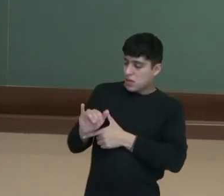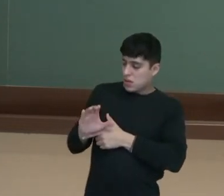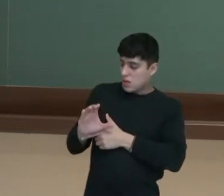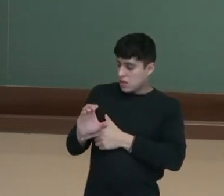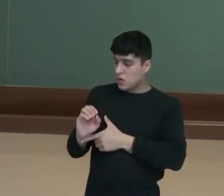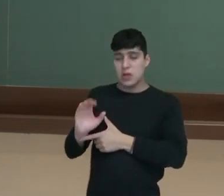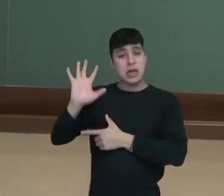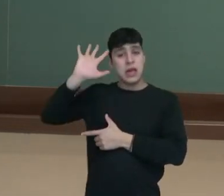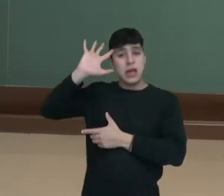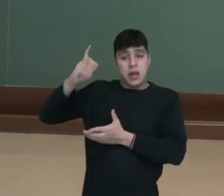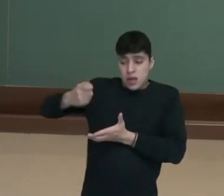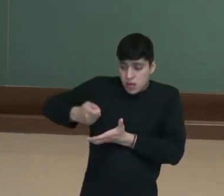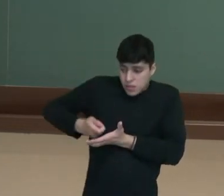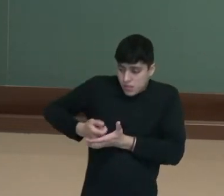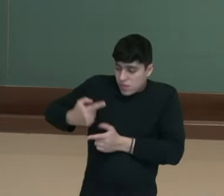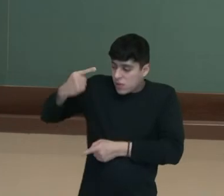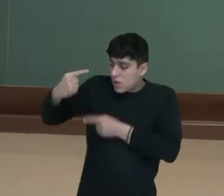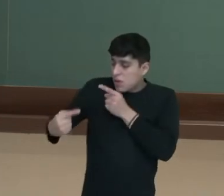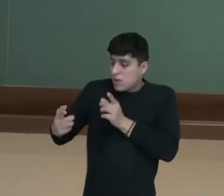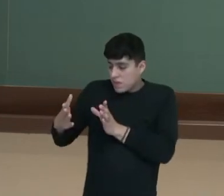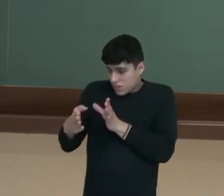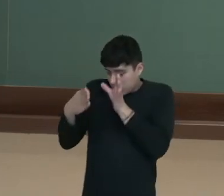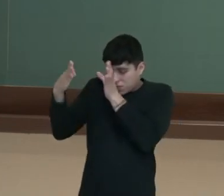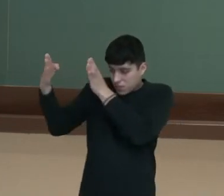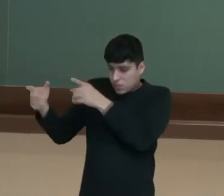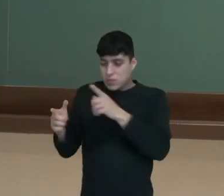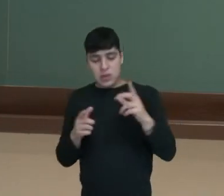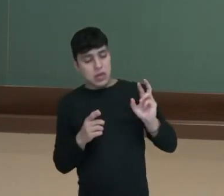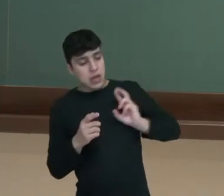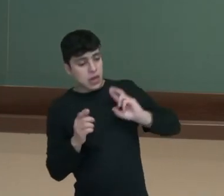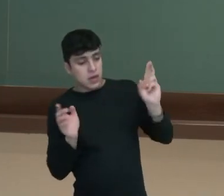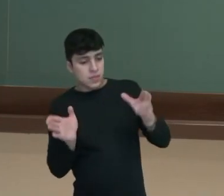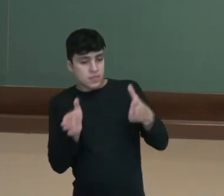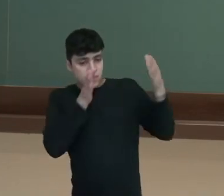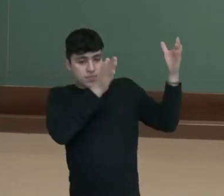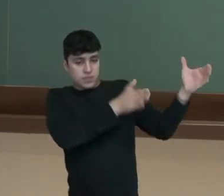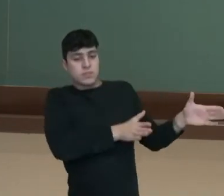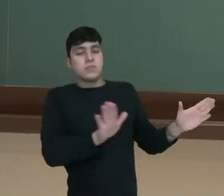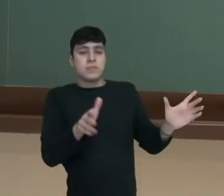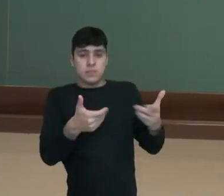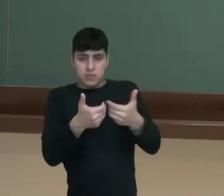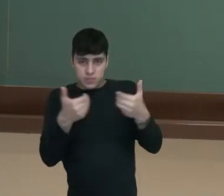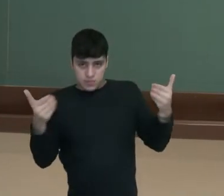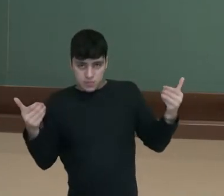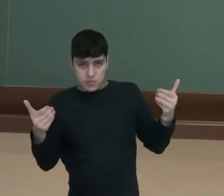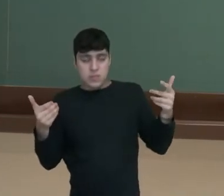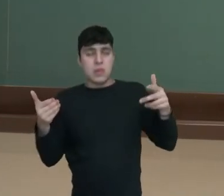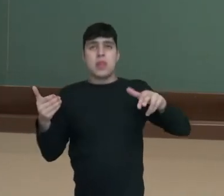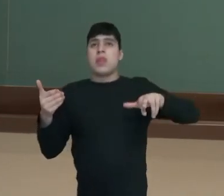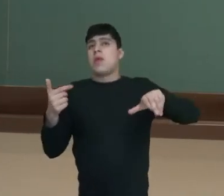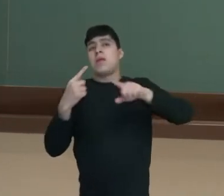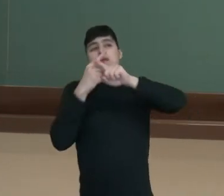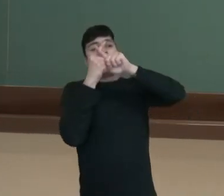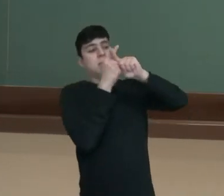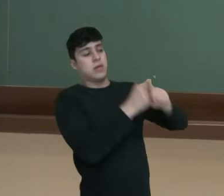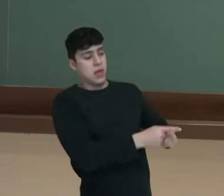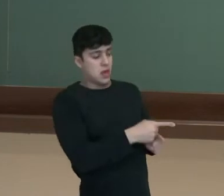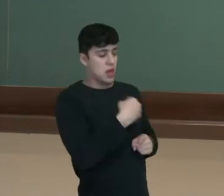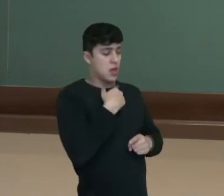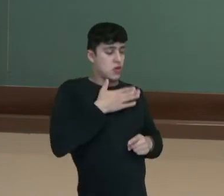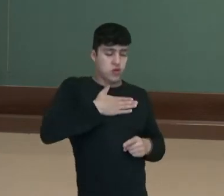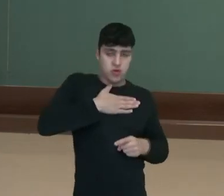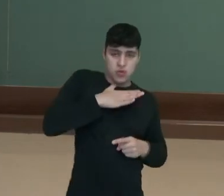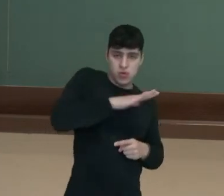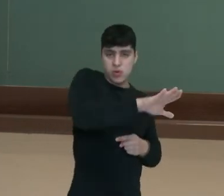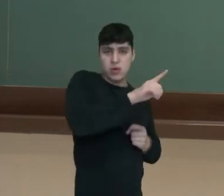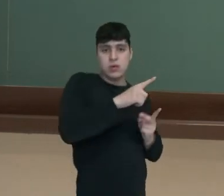decisões políticas estão de um lado, a religião está de outro, né? Não é negar, não é dizer, não gosta, não